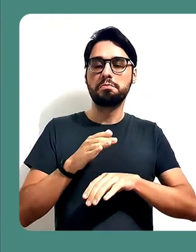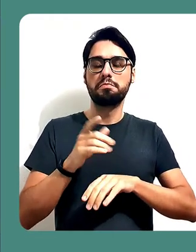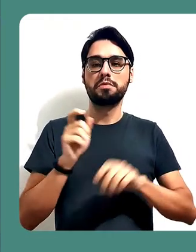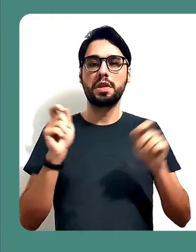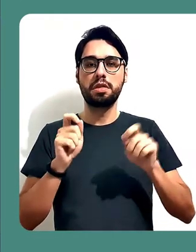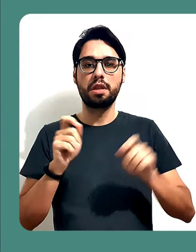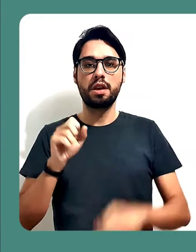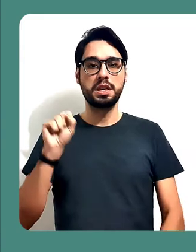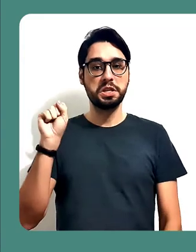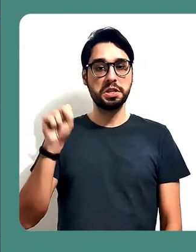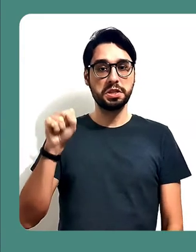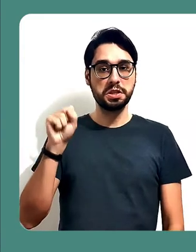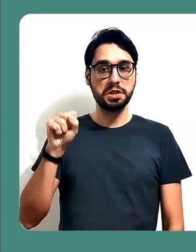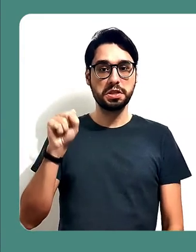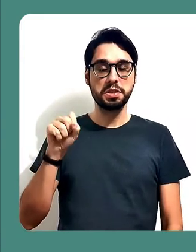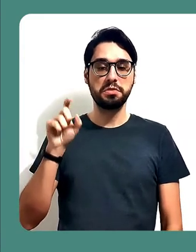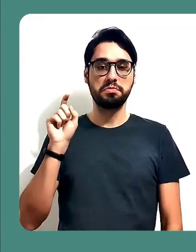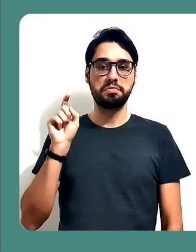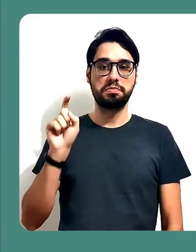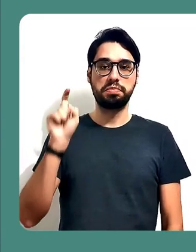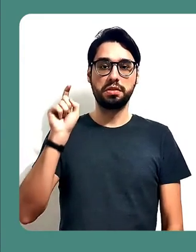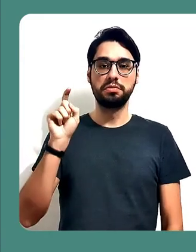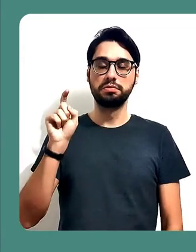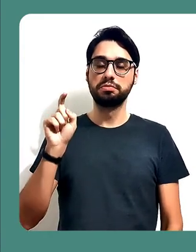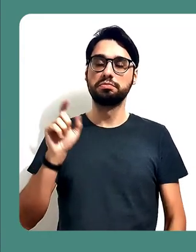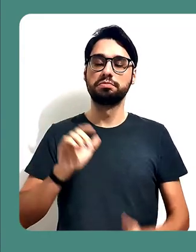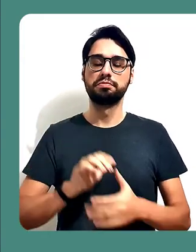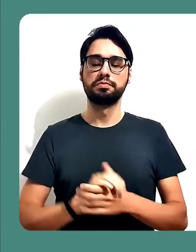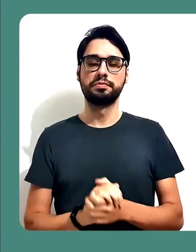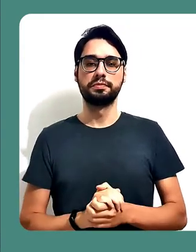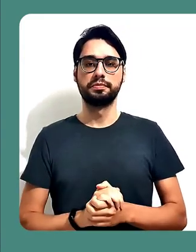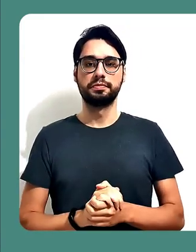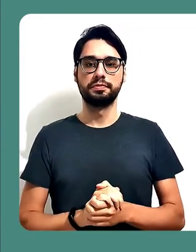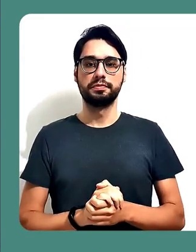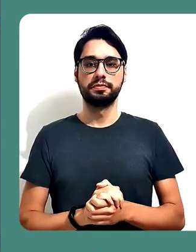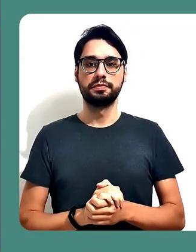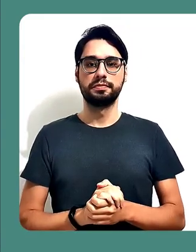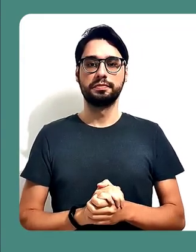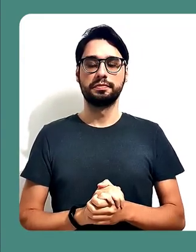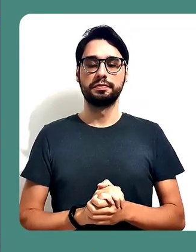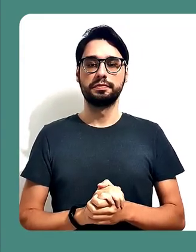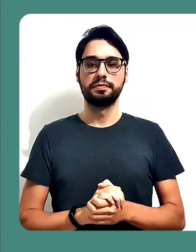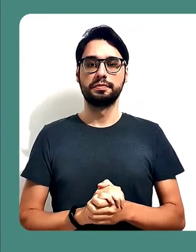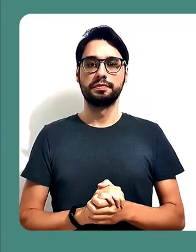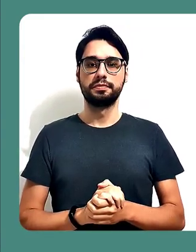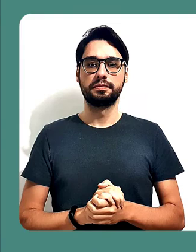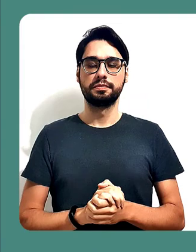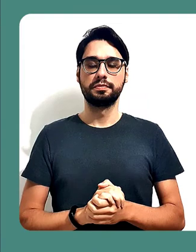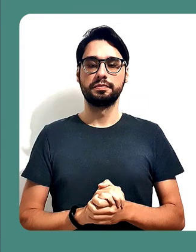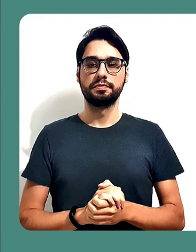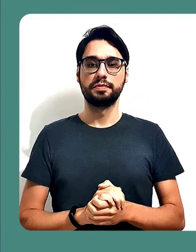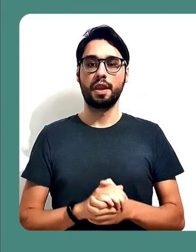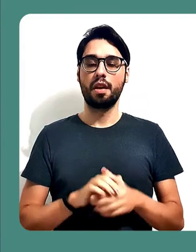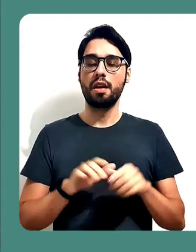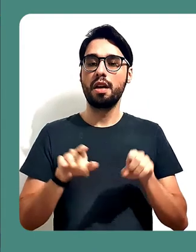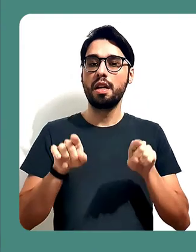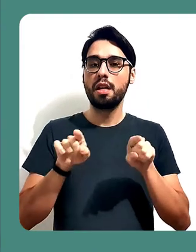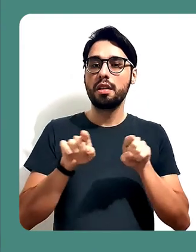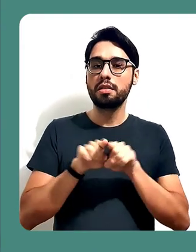e aí e se você não estiver é ir alcorn em